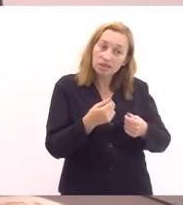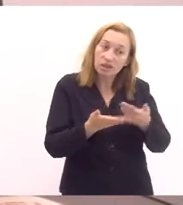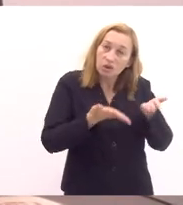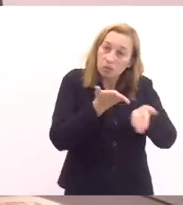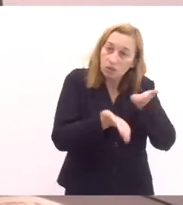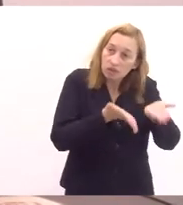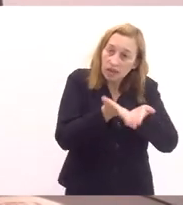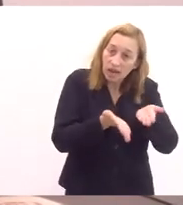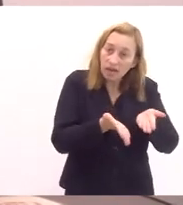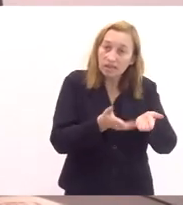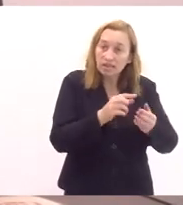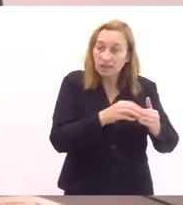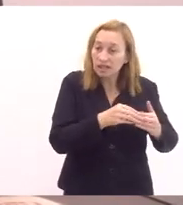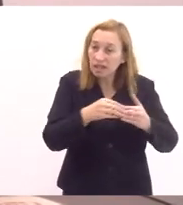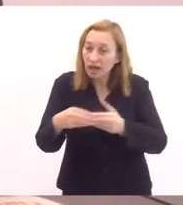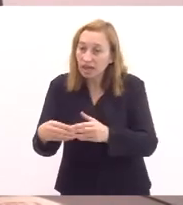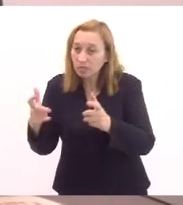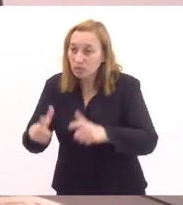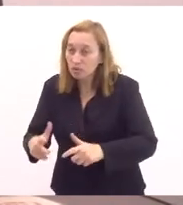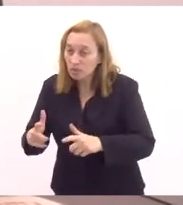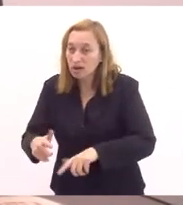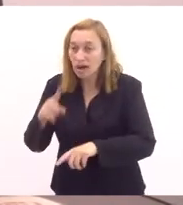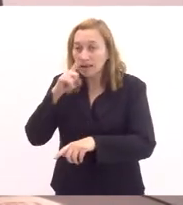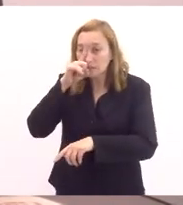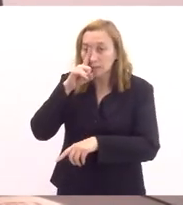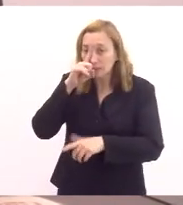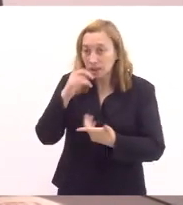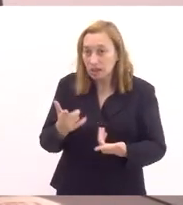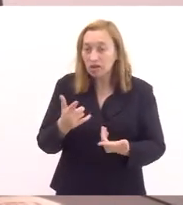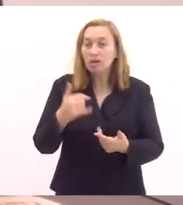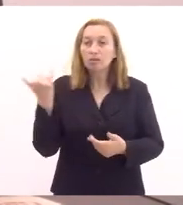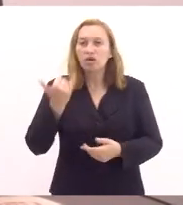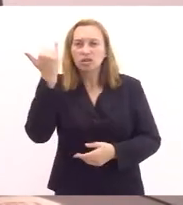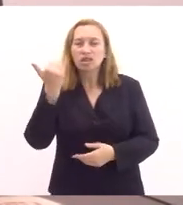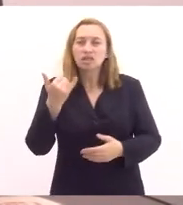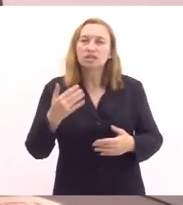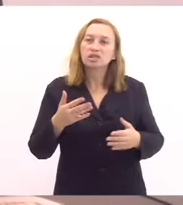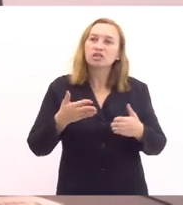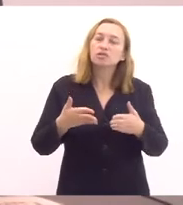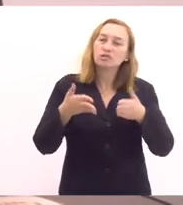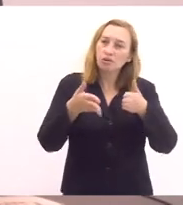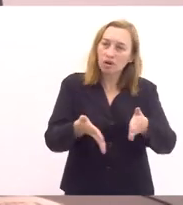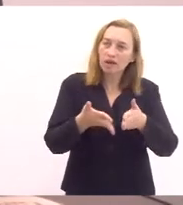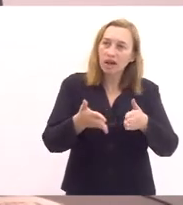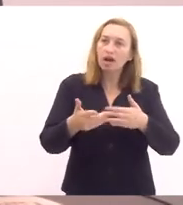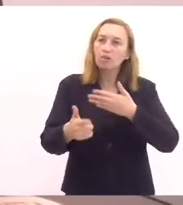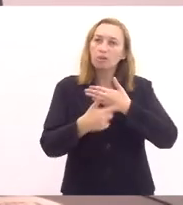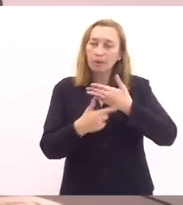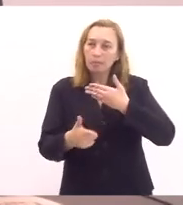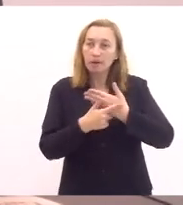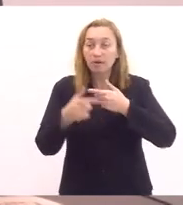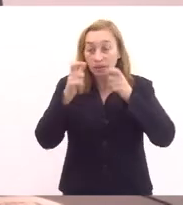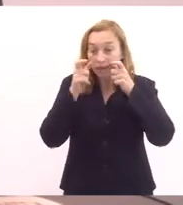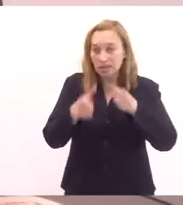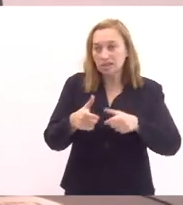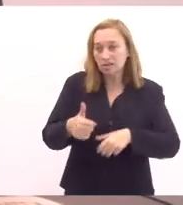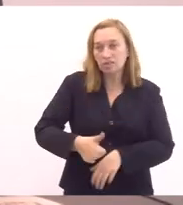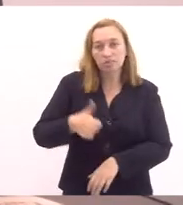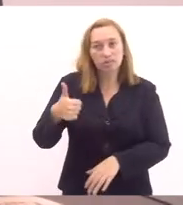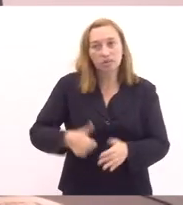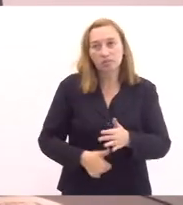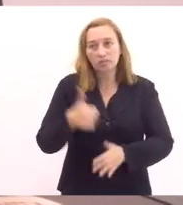humanidade de alto risco né então eu acho muito importante a gente destacar o papel da atenção primária na